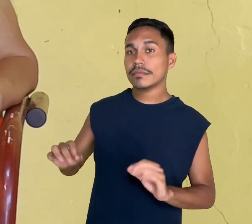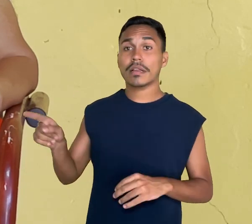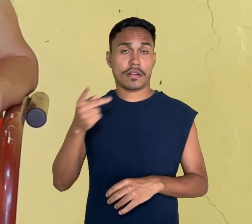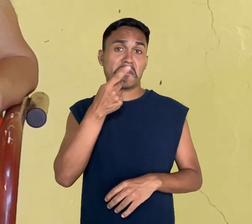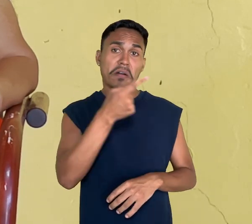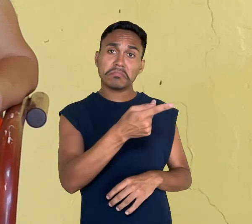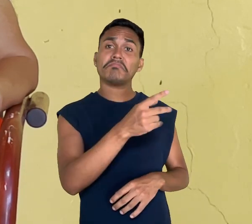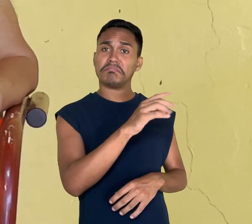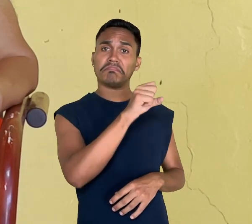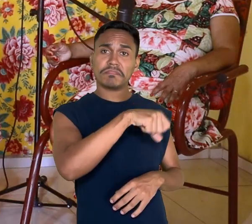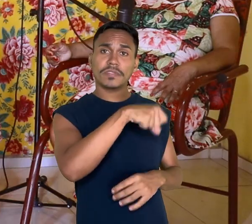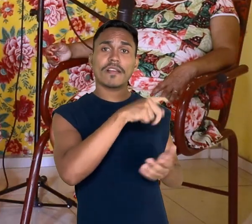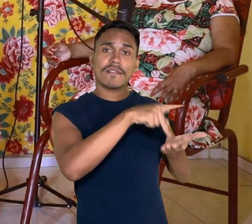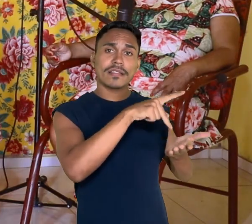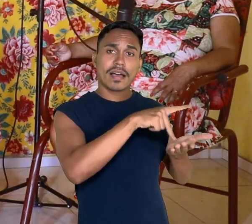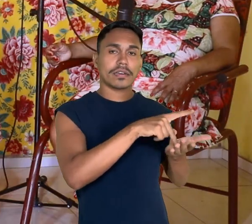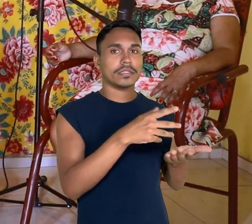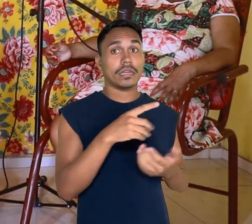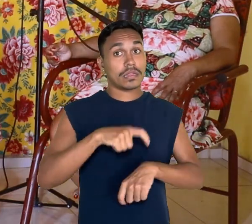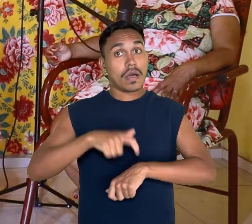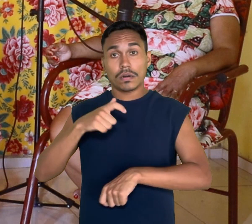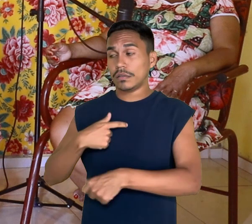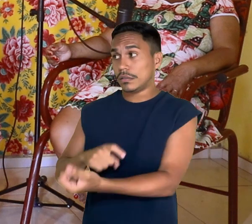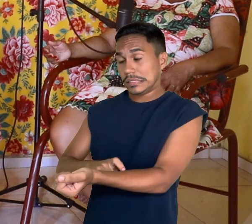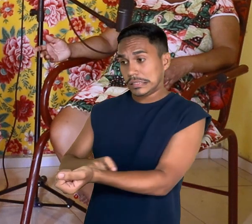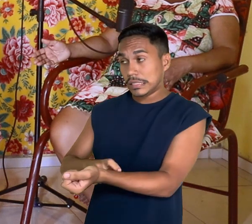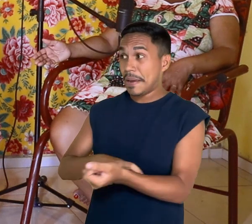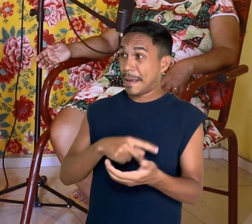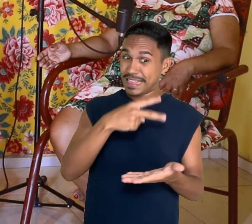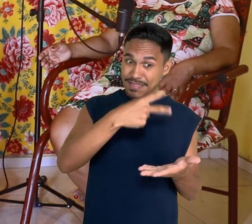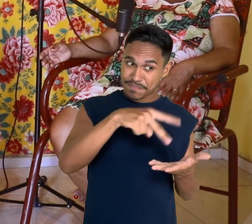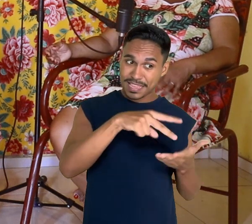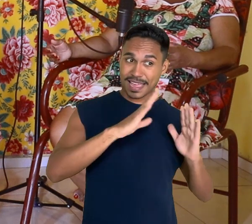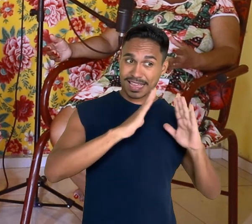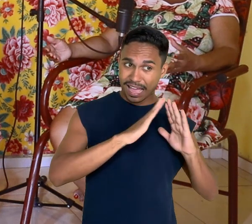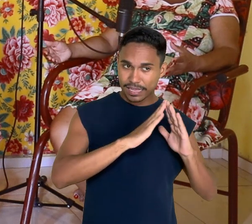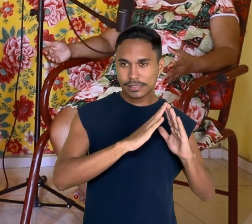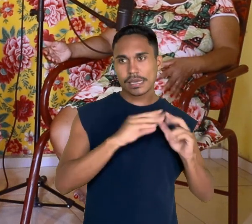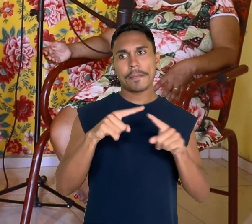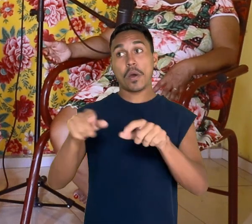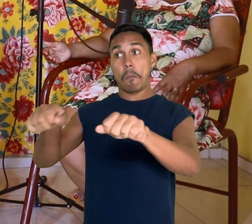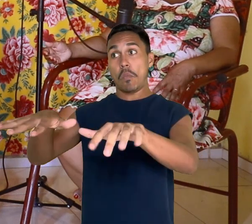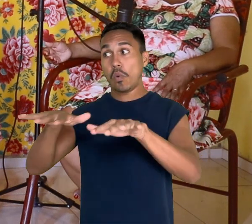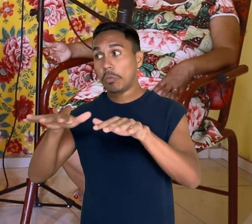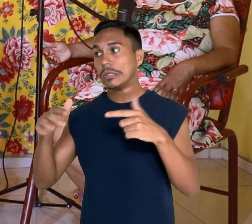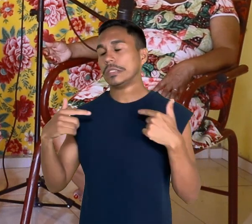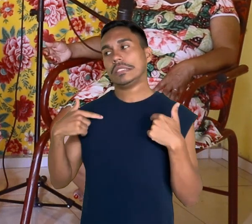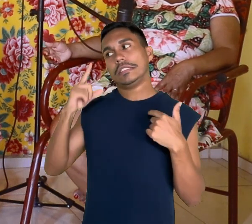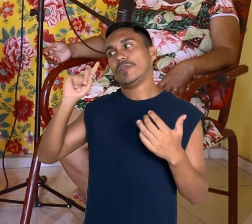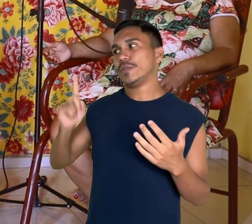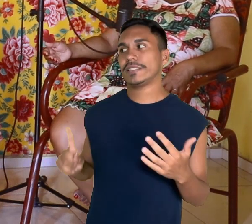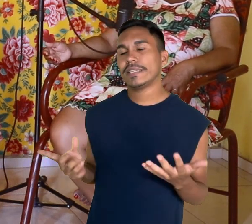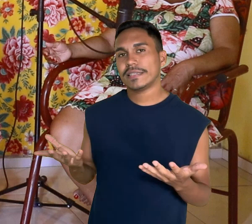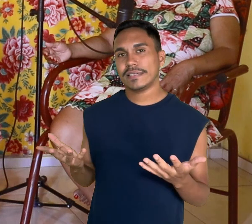Ela disse, é verdade. E aí bateu nervoso. Eu falei, ó, brincar no quintal é uma coisa, agora diante de um público eu já não sei se